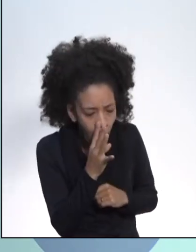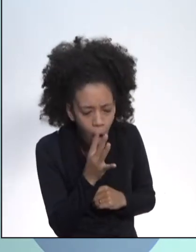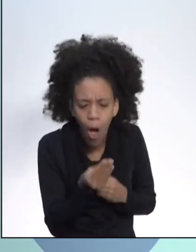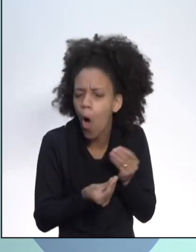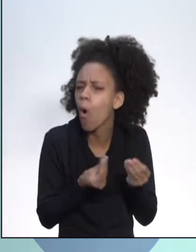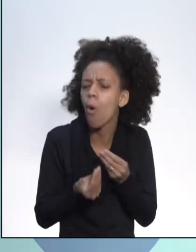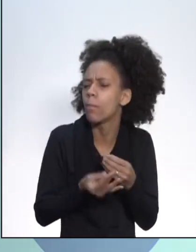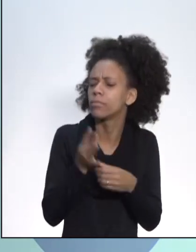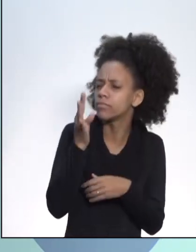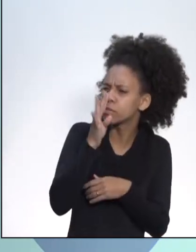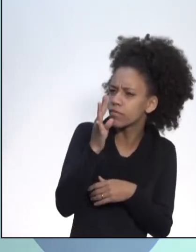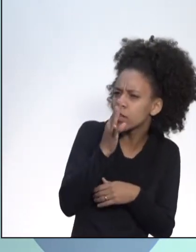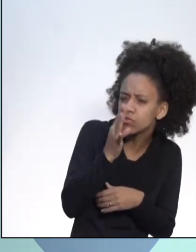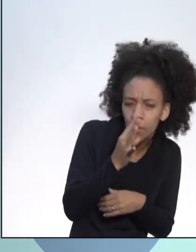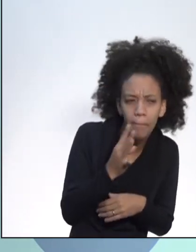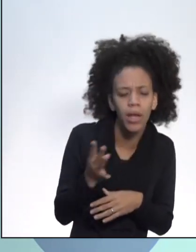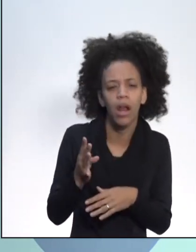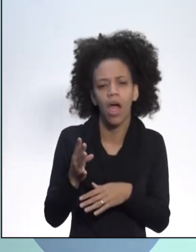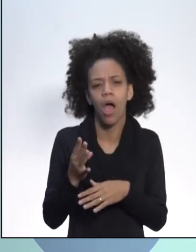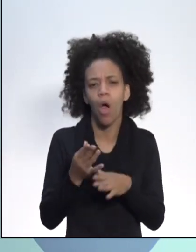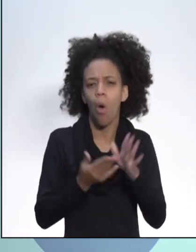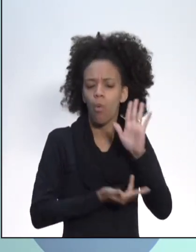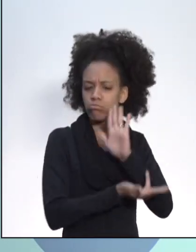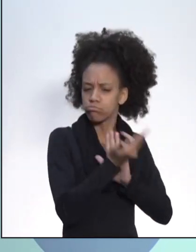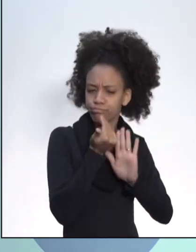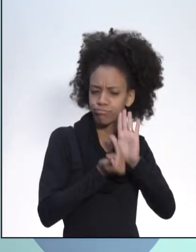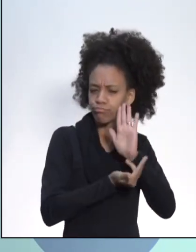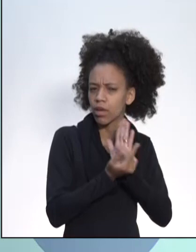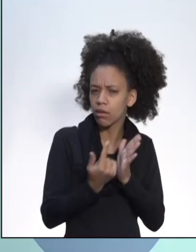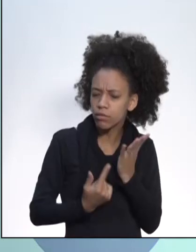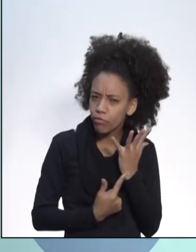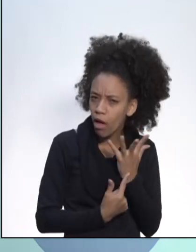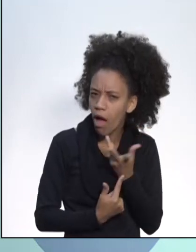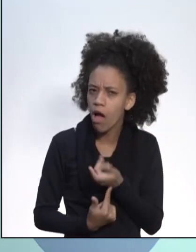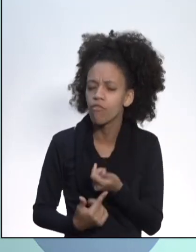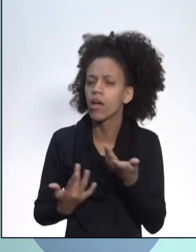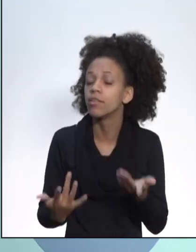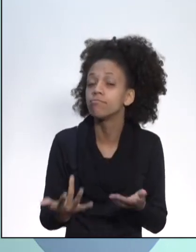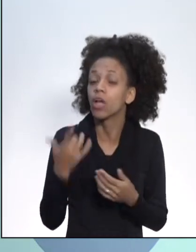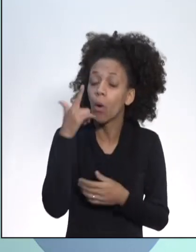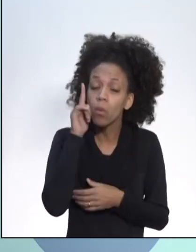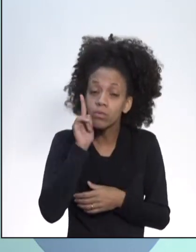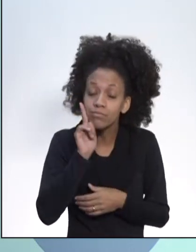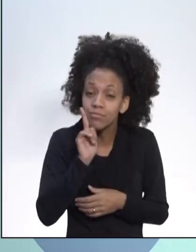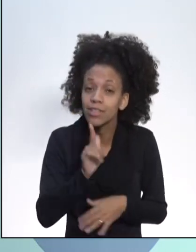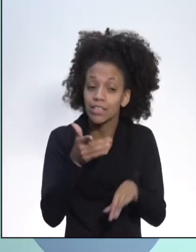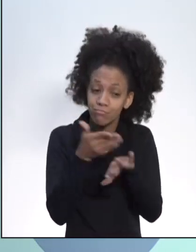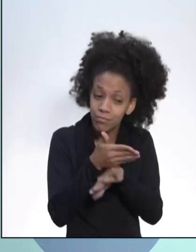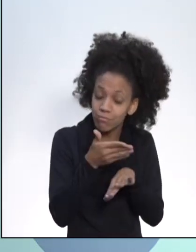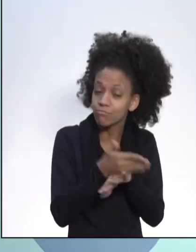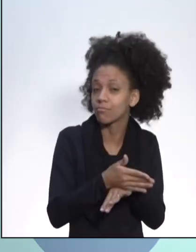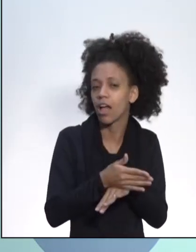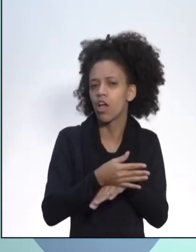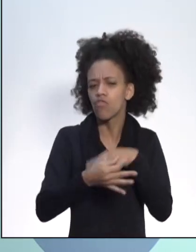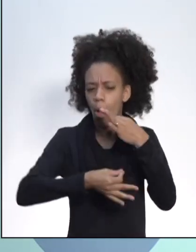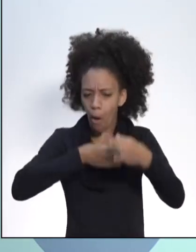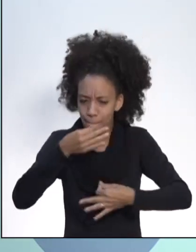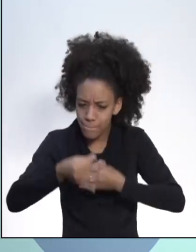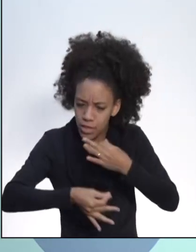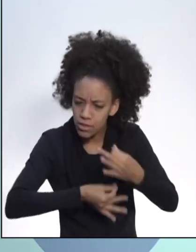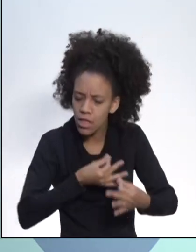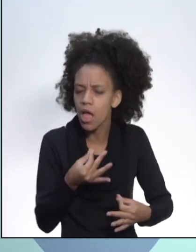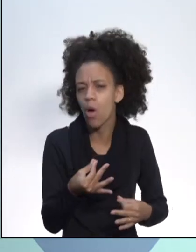vai apreciando uma obra bela, inclusive conseguindo assertivamente dar opinião sobre